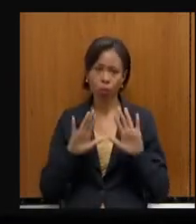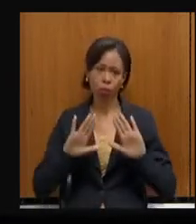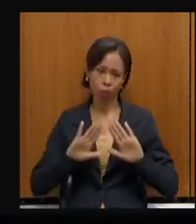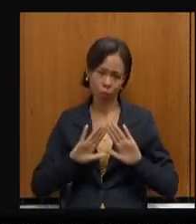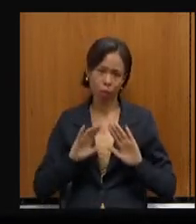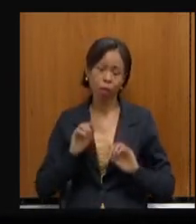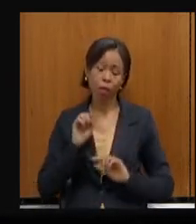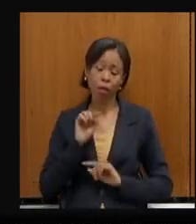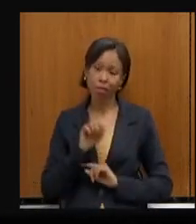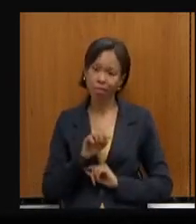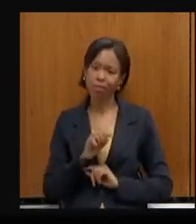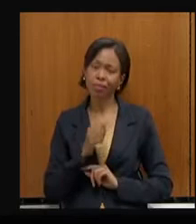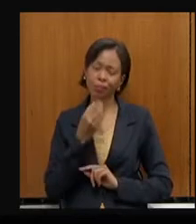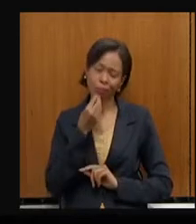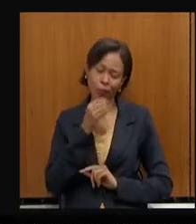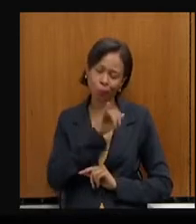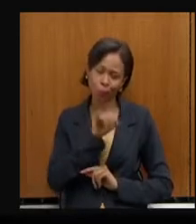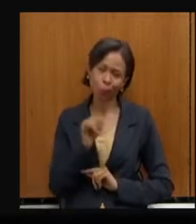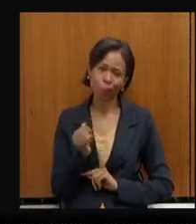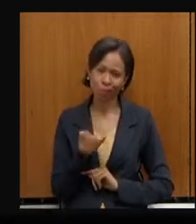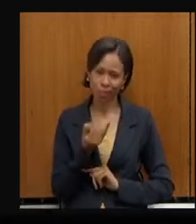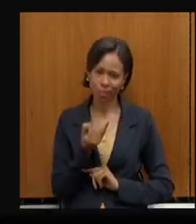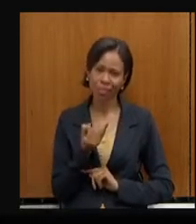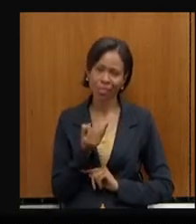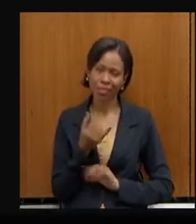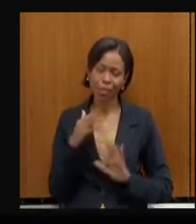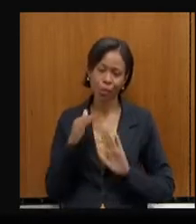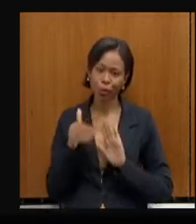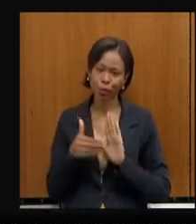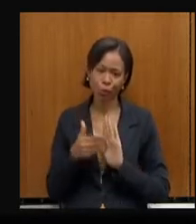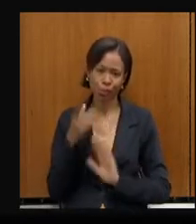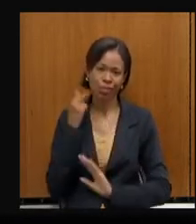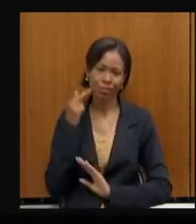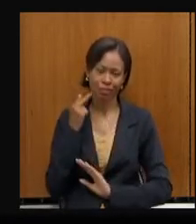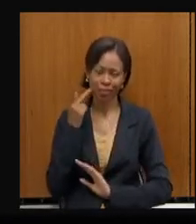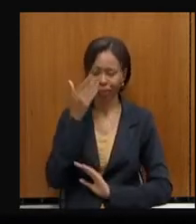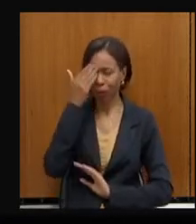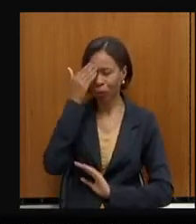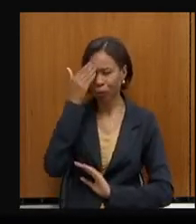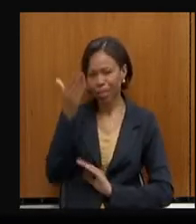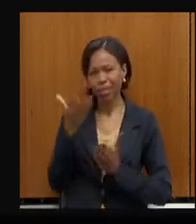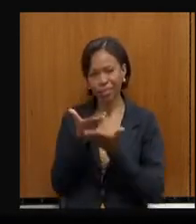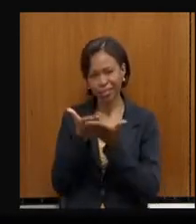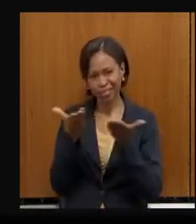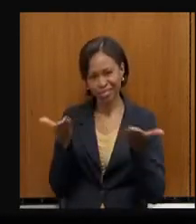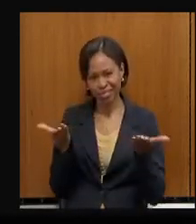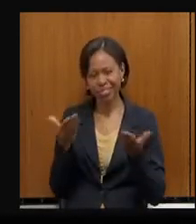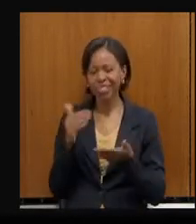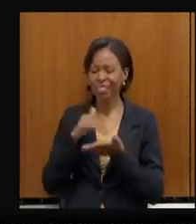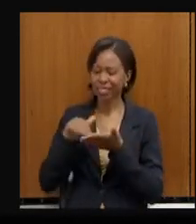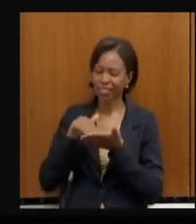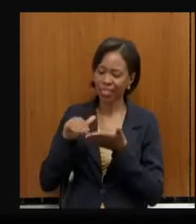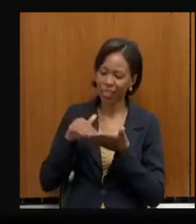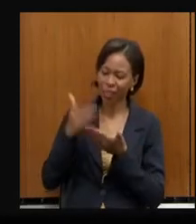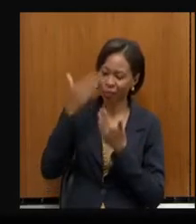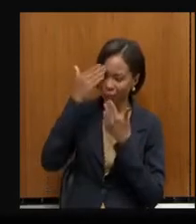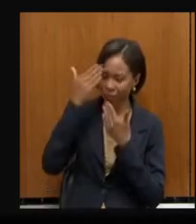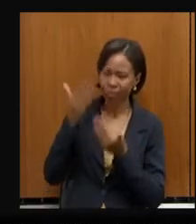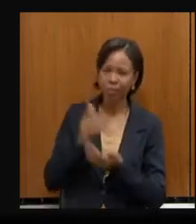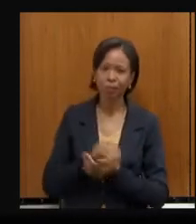oportunidade todos os nossos colegas estão participando Muito obrigado a todos Marília Obrigada viu